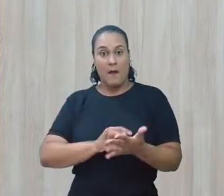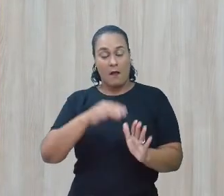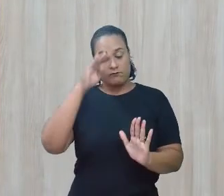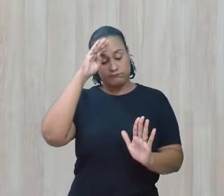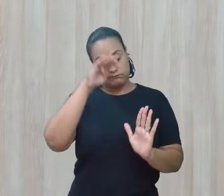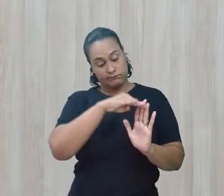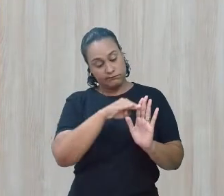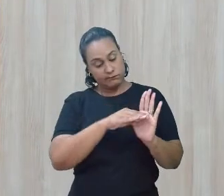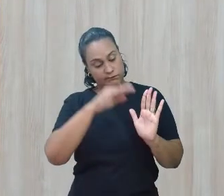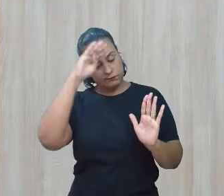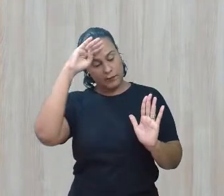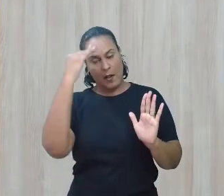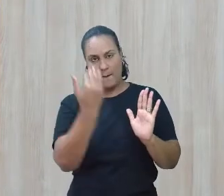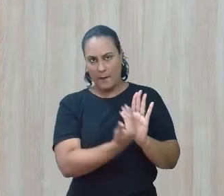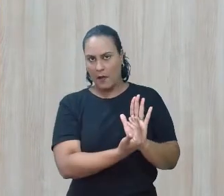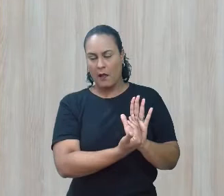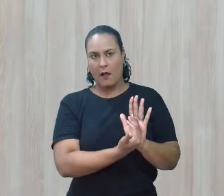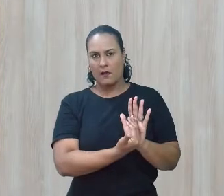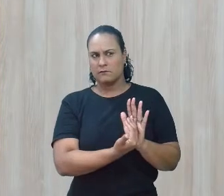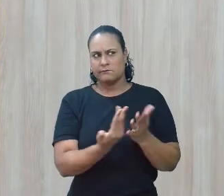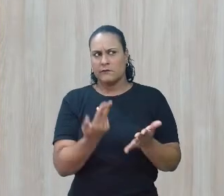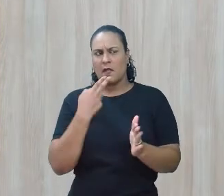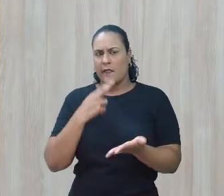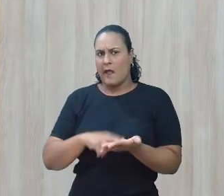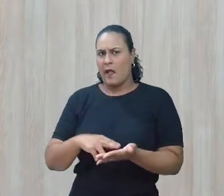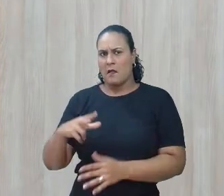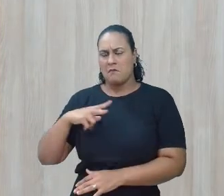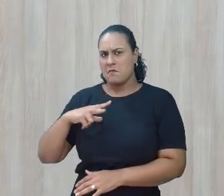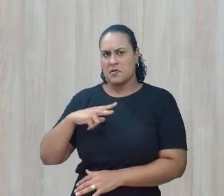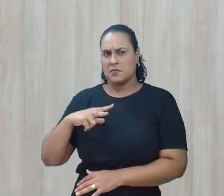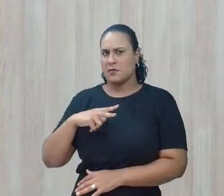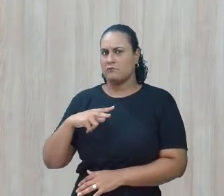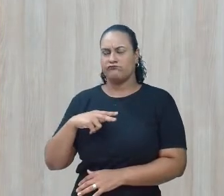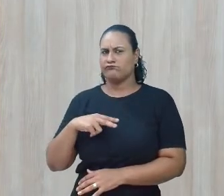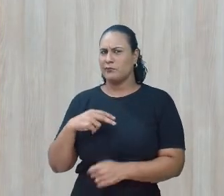respeitados. Coisa que na carta pessoal, na correspondência